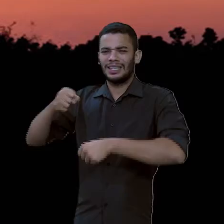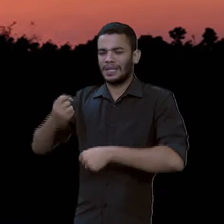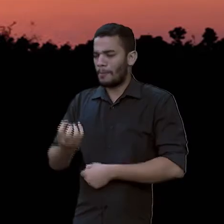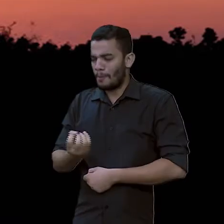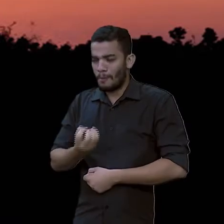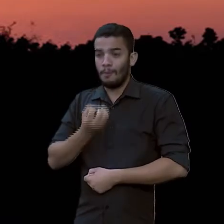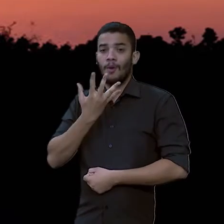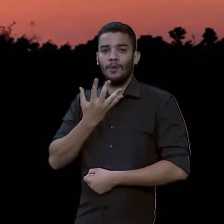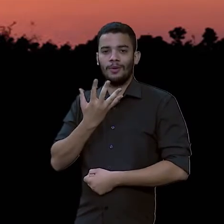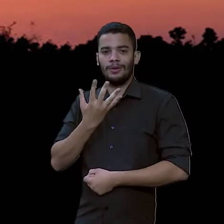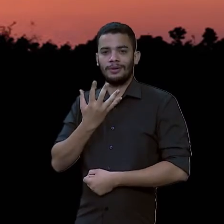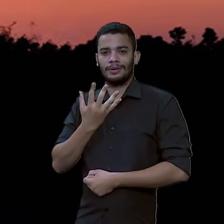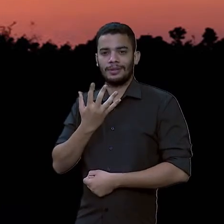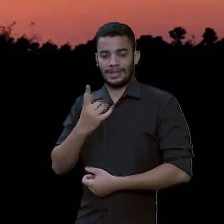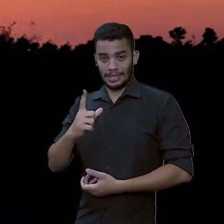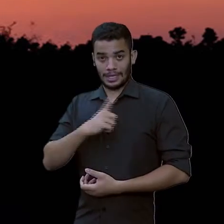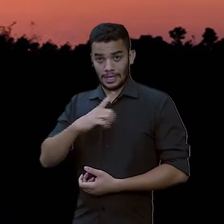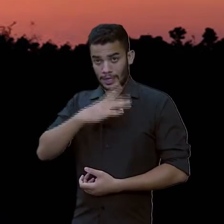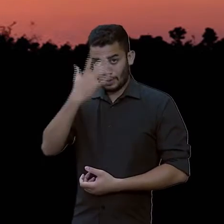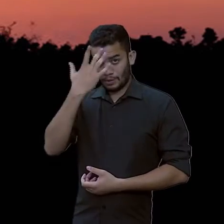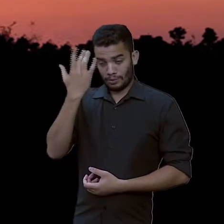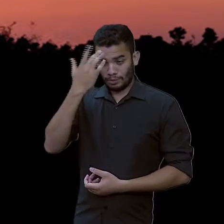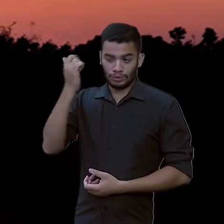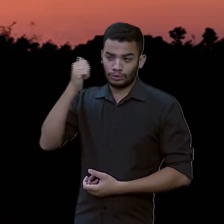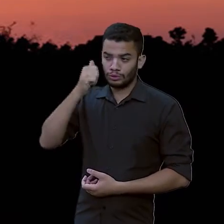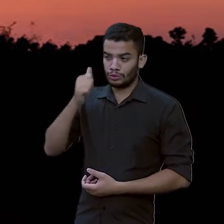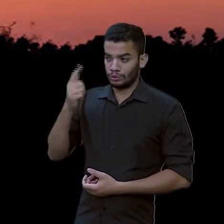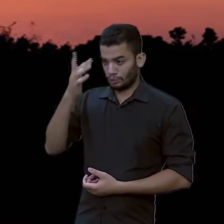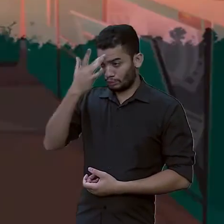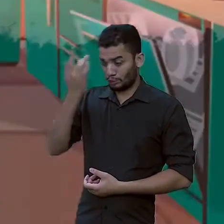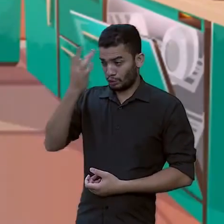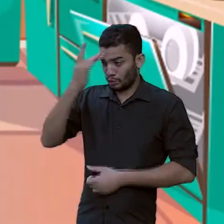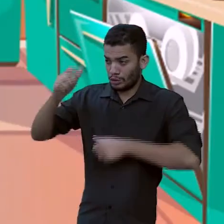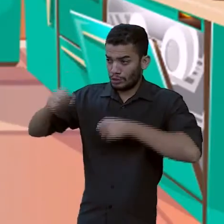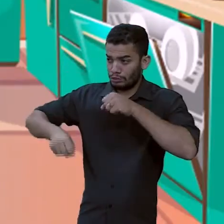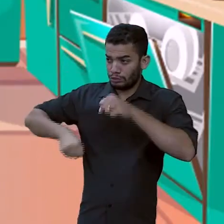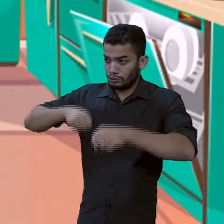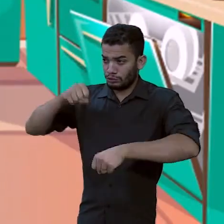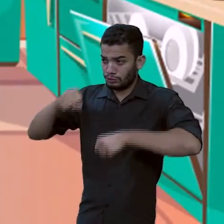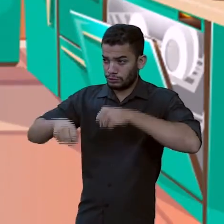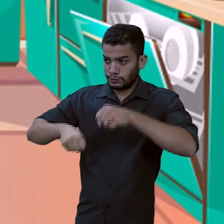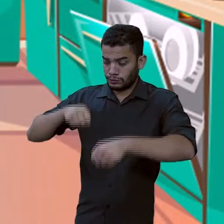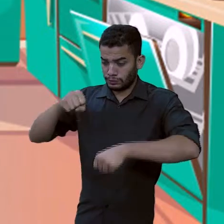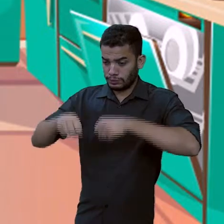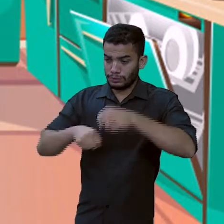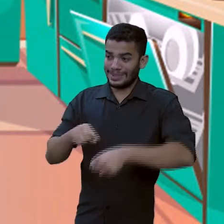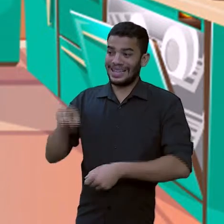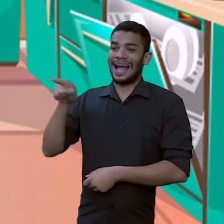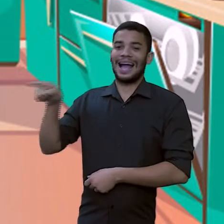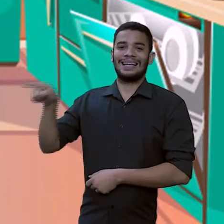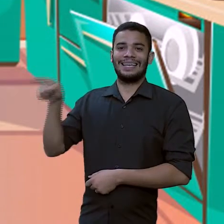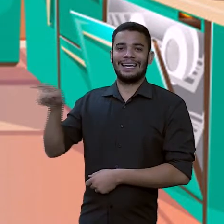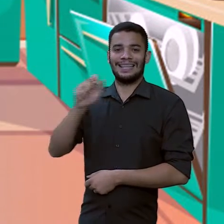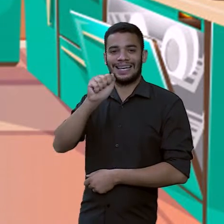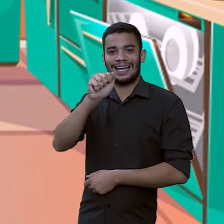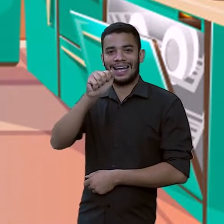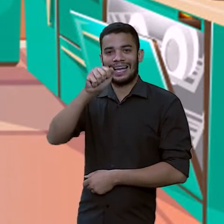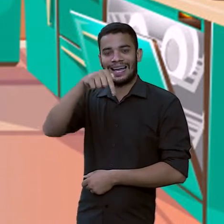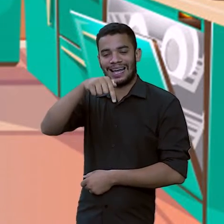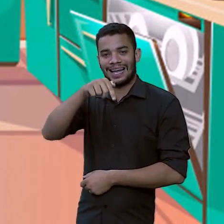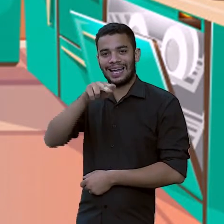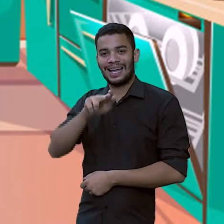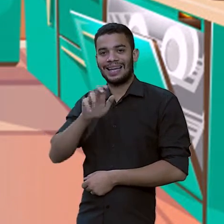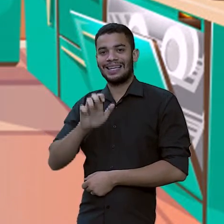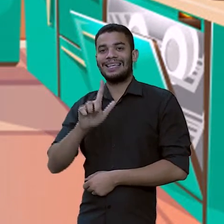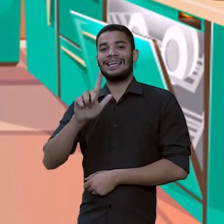está onde, gente? Está afastada, pedalando sua bicicleta. Pronome aquela. Temos também os